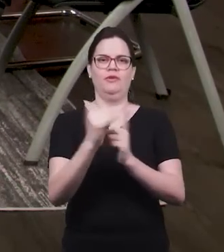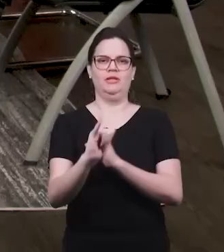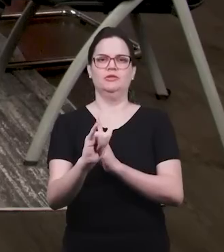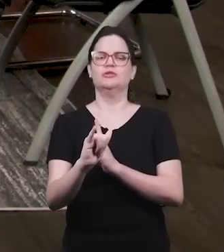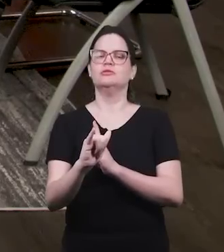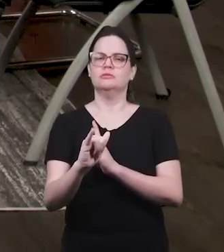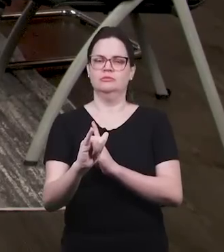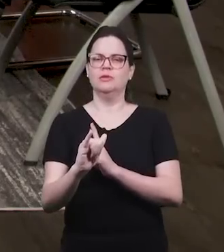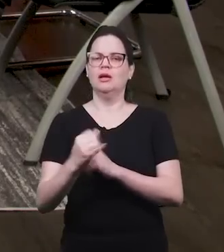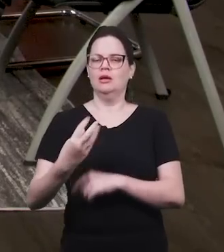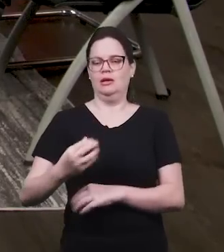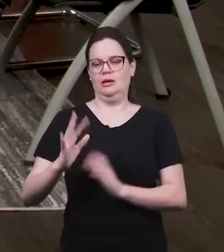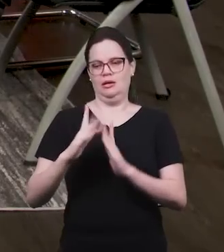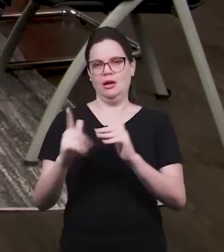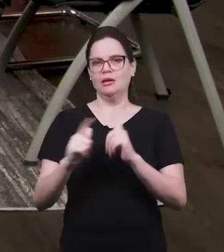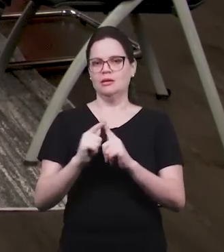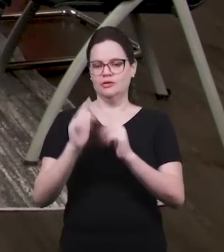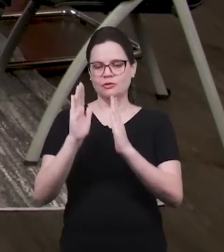sobrevivendo,